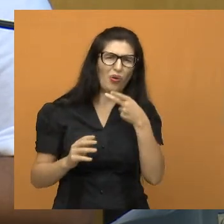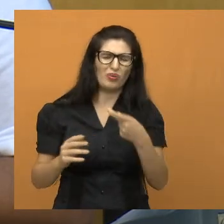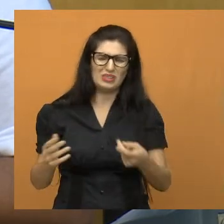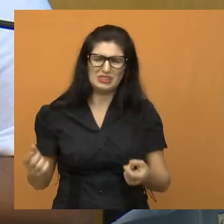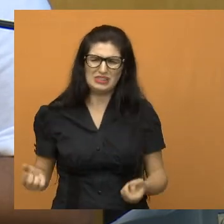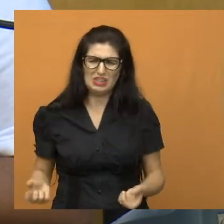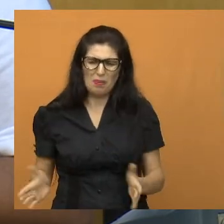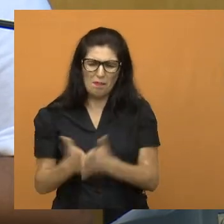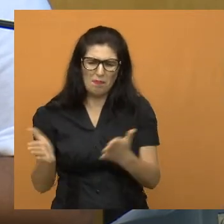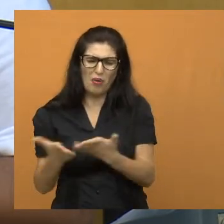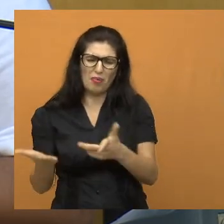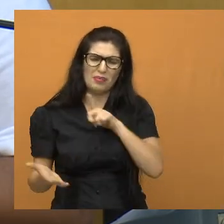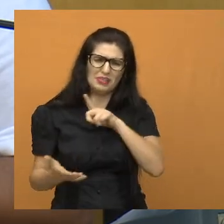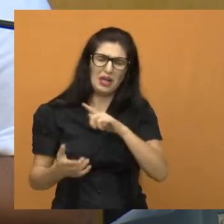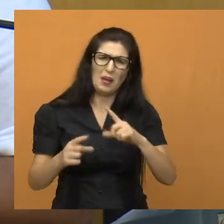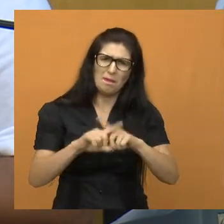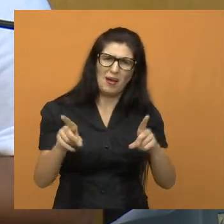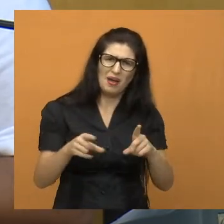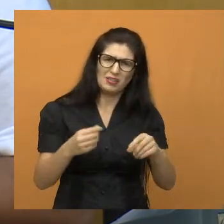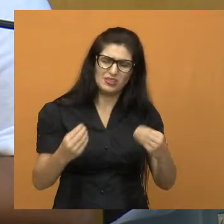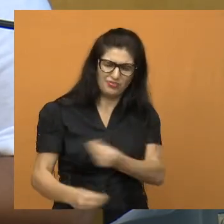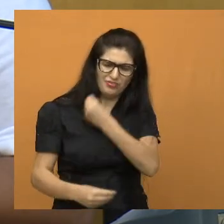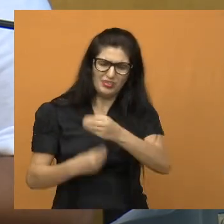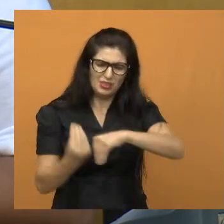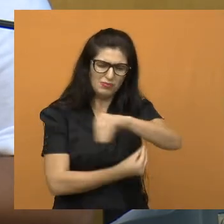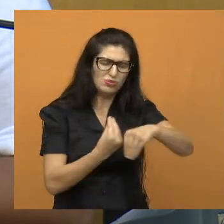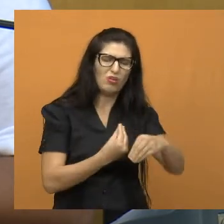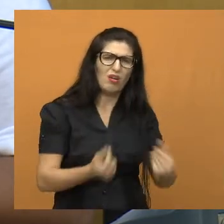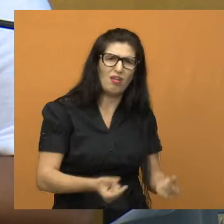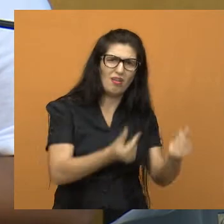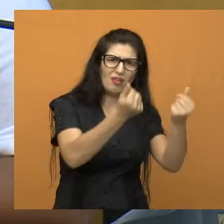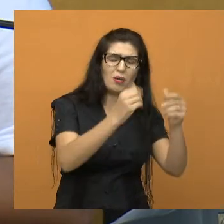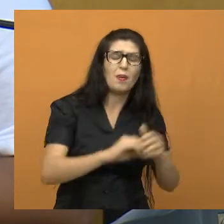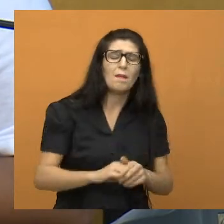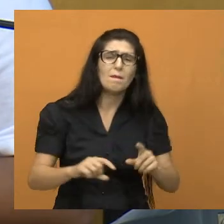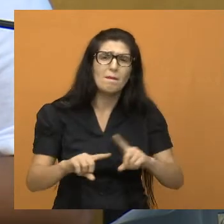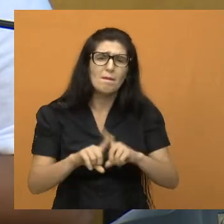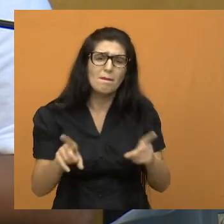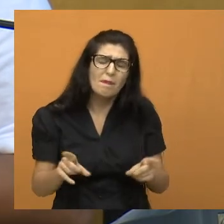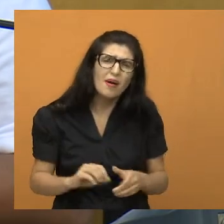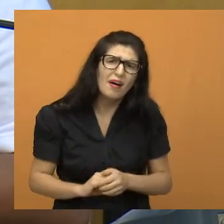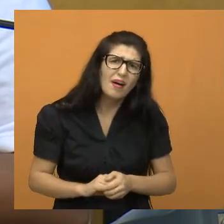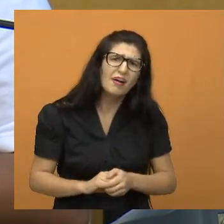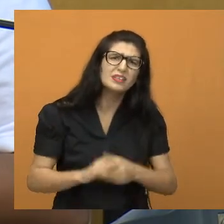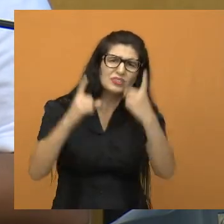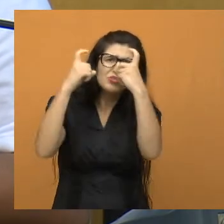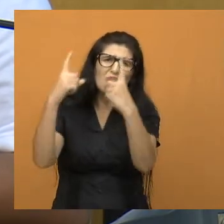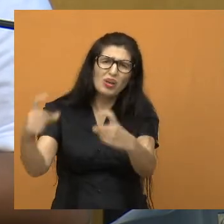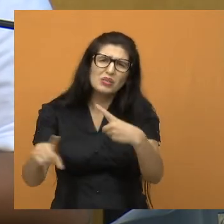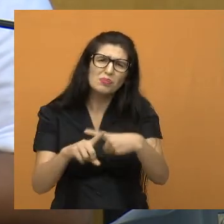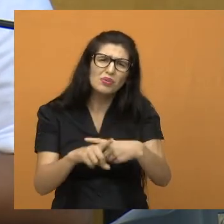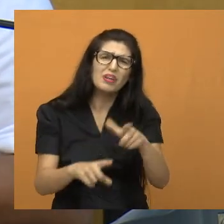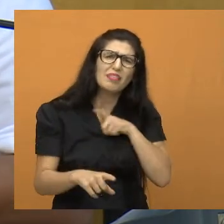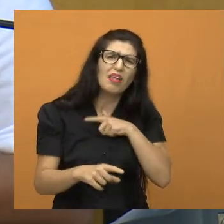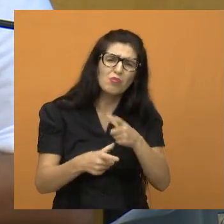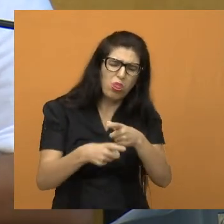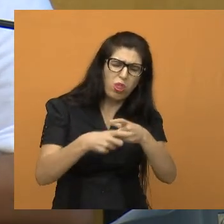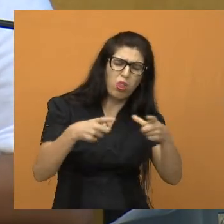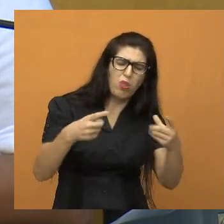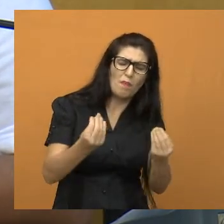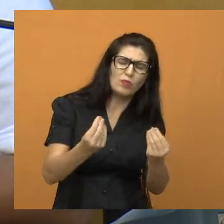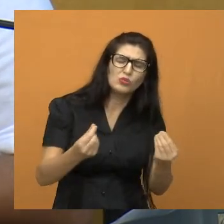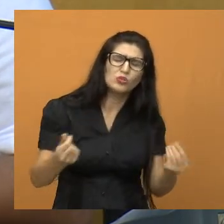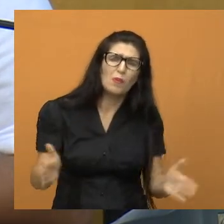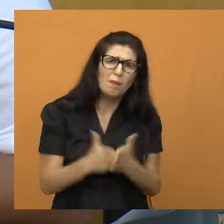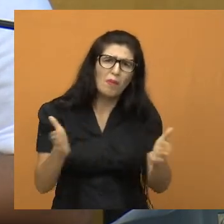do tema, vai falar que toda a violência é fruto da desigualdade econômica no mundo, principalmente no